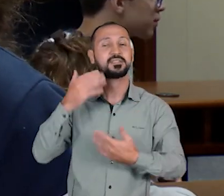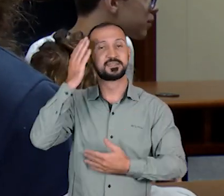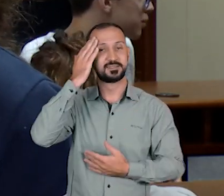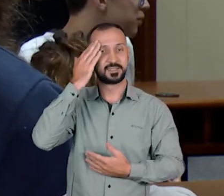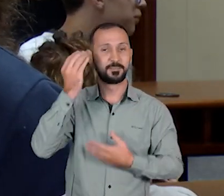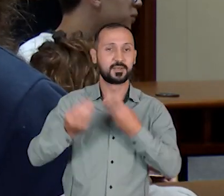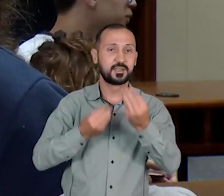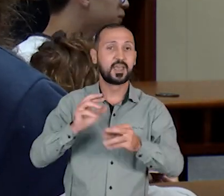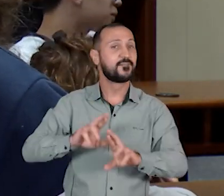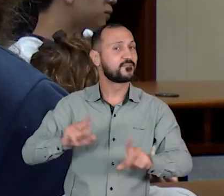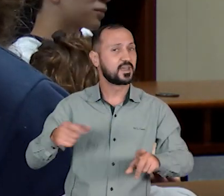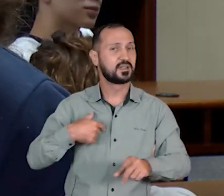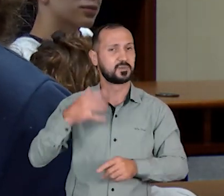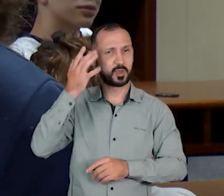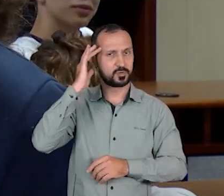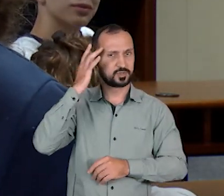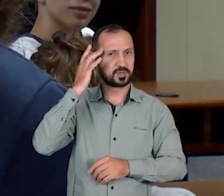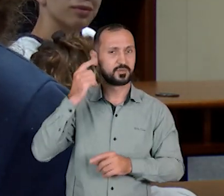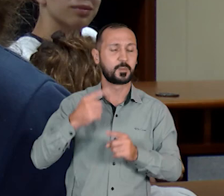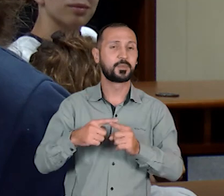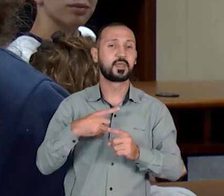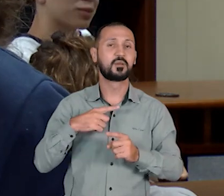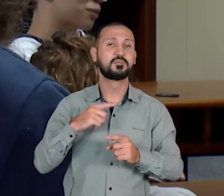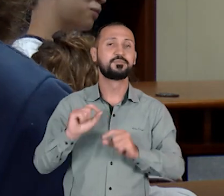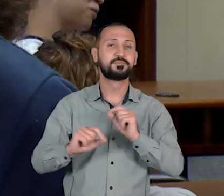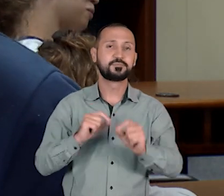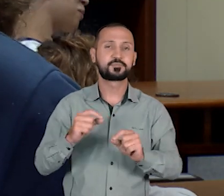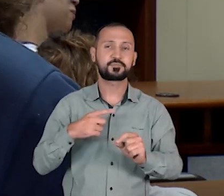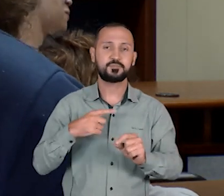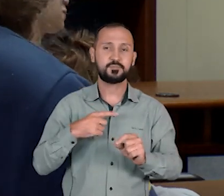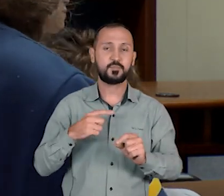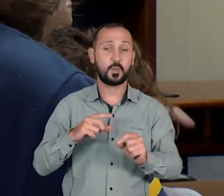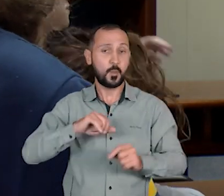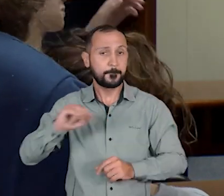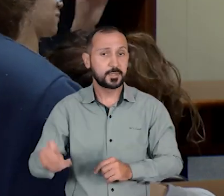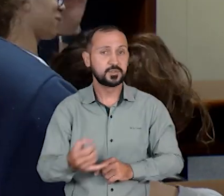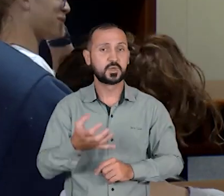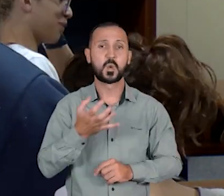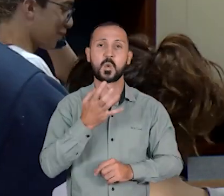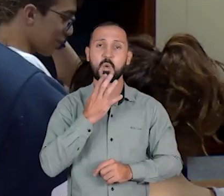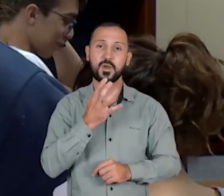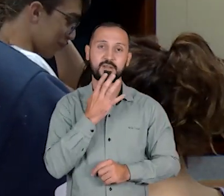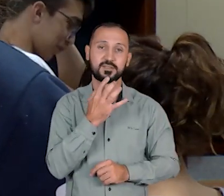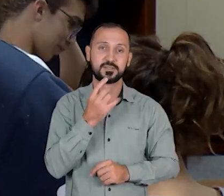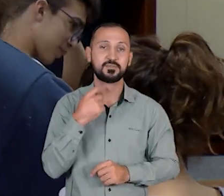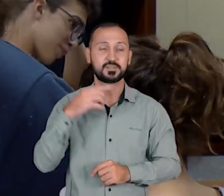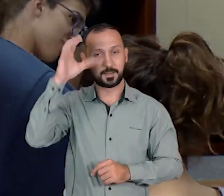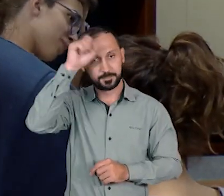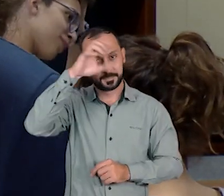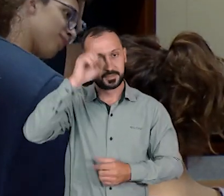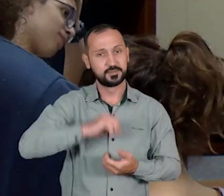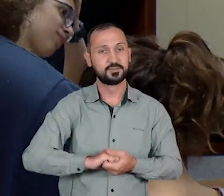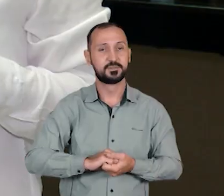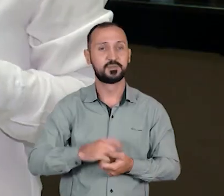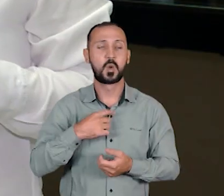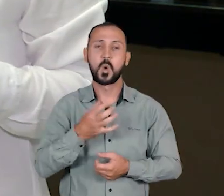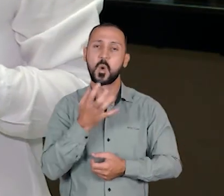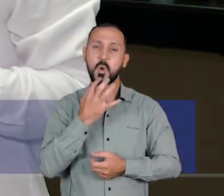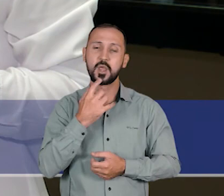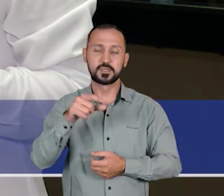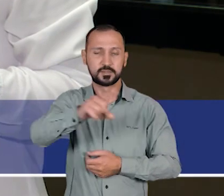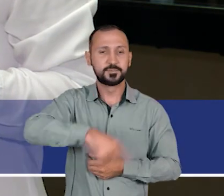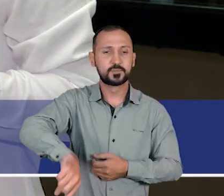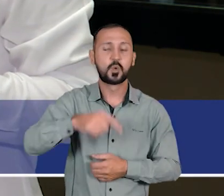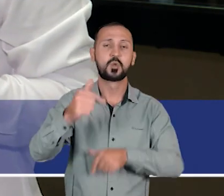como é que funciona e é bem diferente do que eu achava, assim, quando você tem a oportunidade de ter um conhecimento maior, você acaba aprendendo bastante.